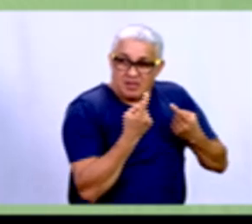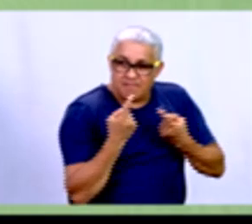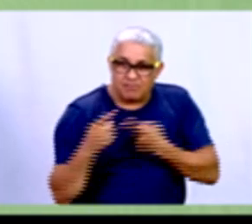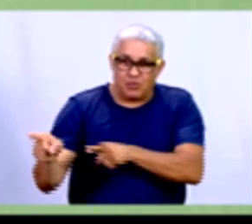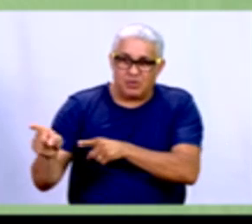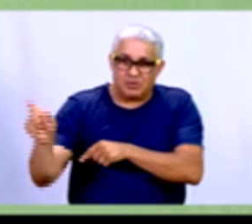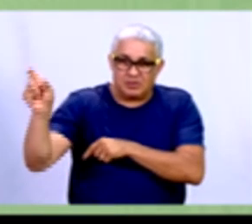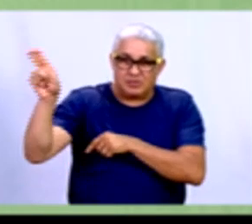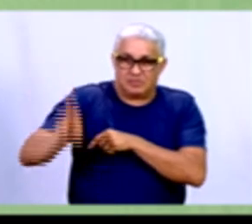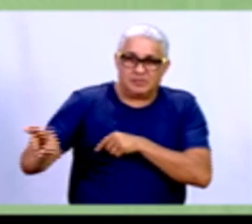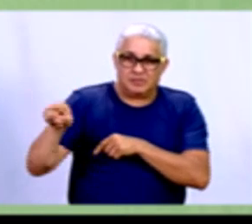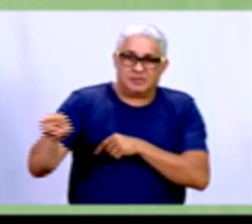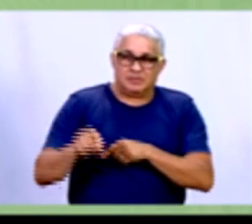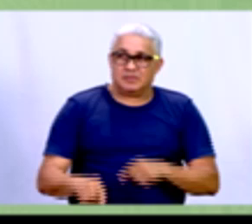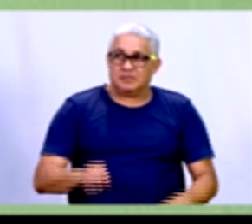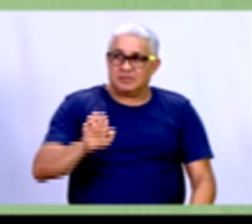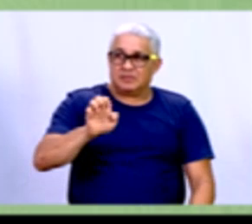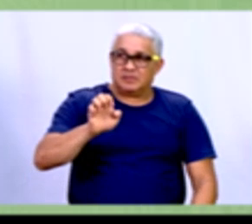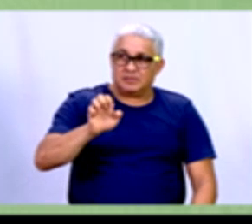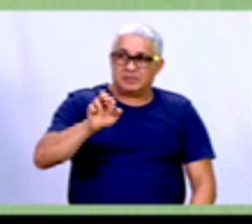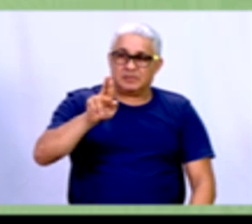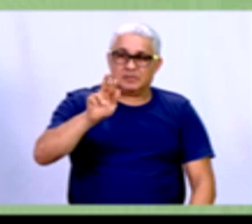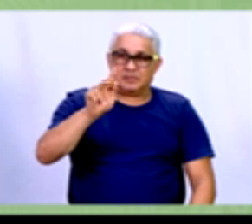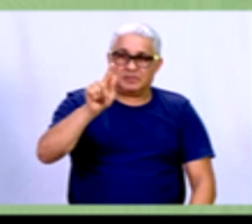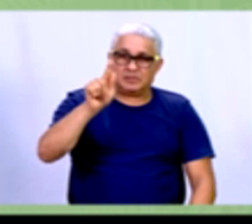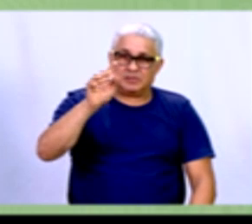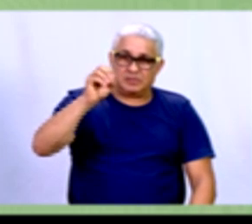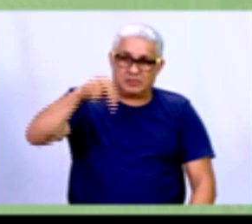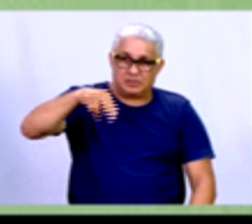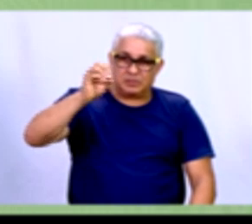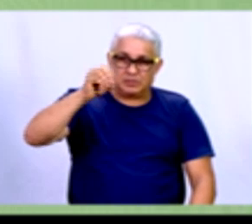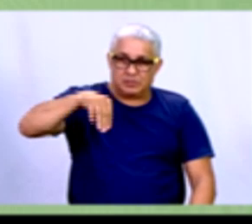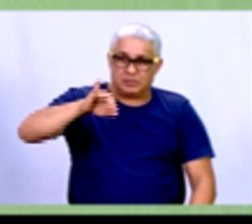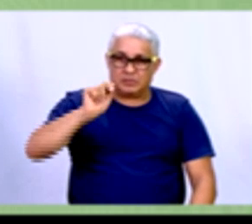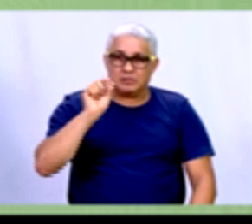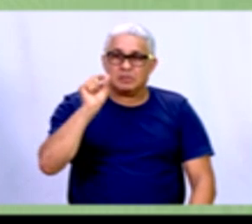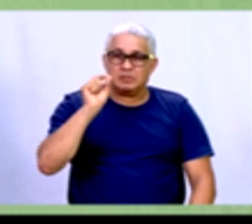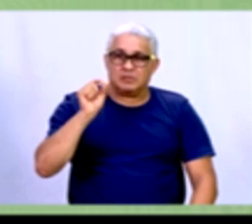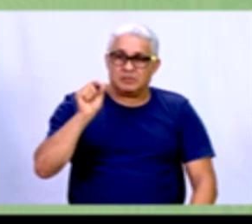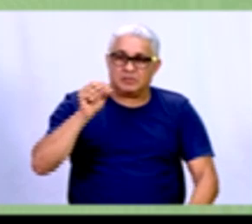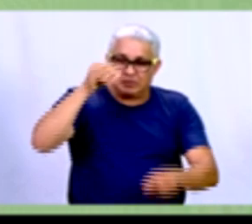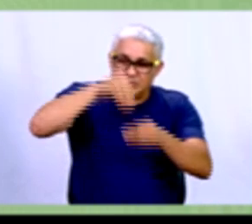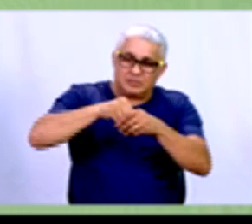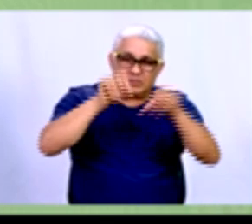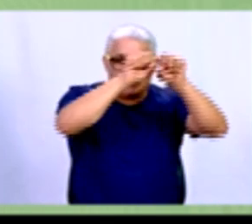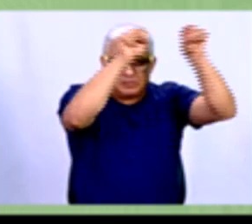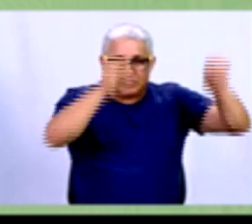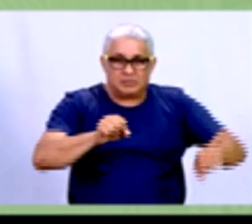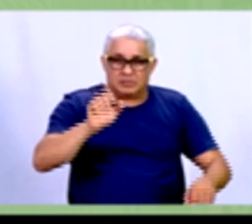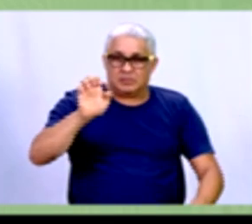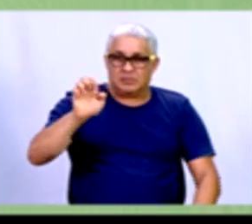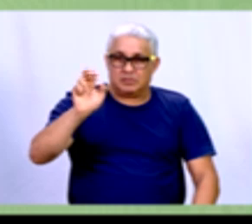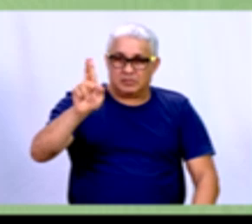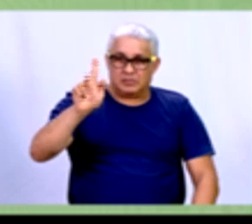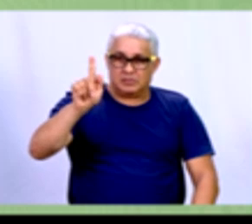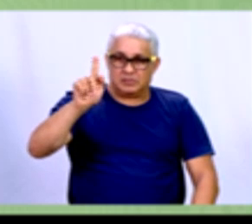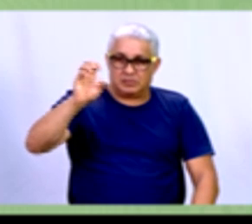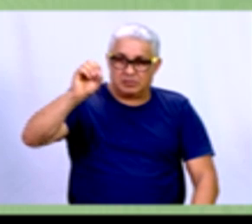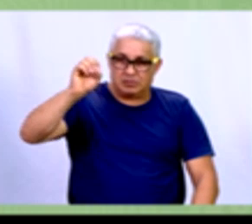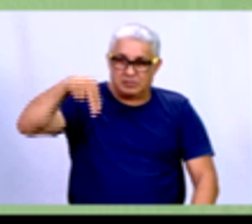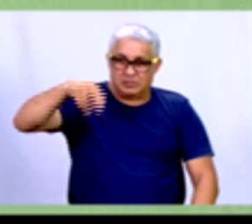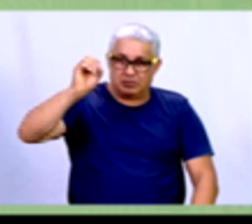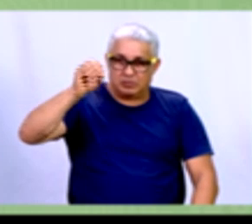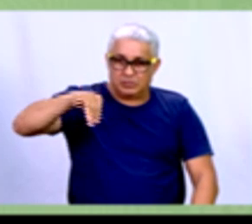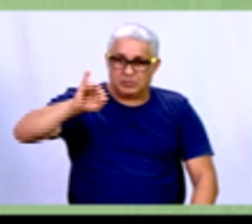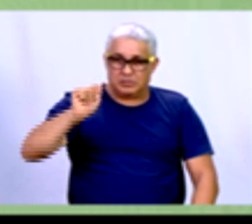certo? Ergonomia. O que envolve da ergonomia dentro do sistema? Envolve em como que o